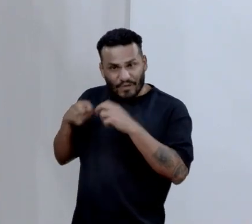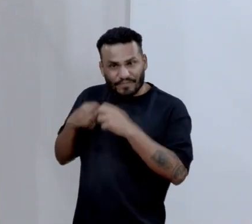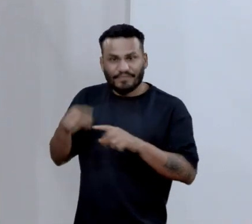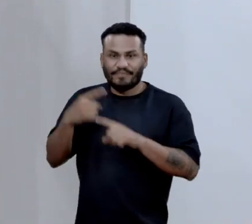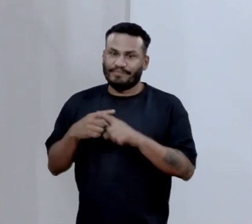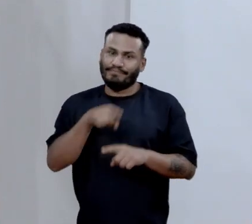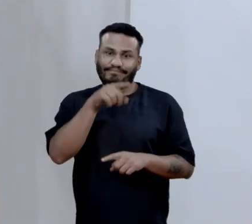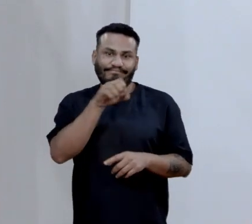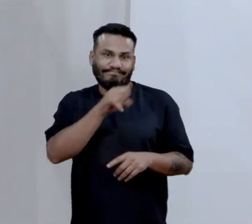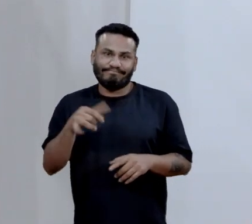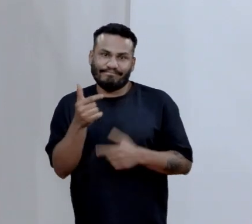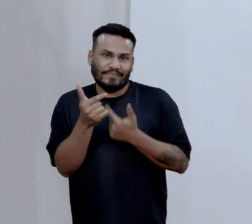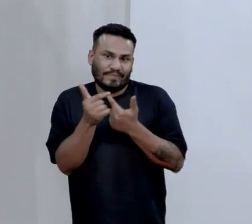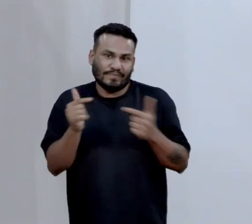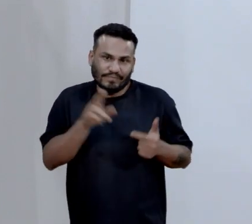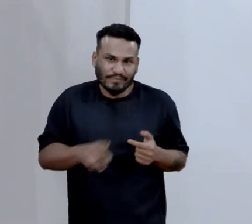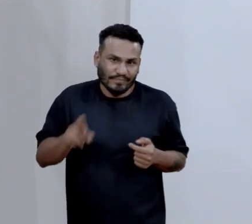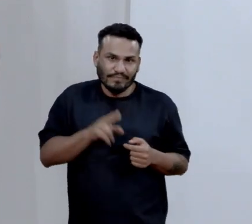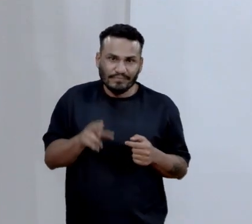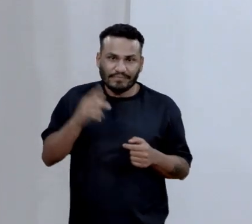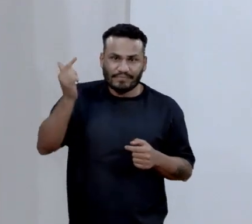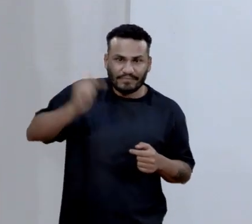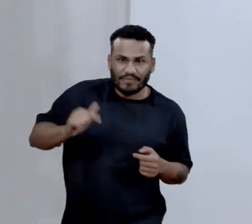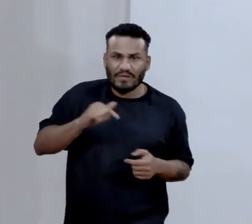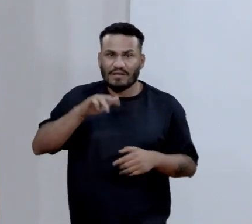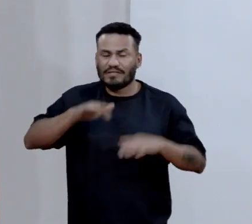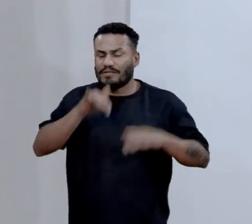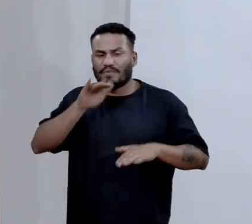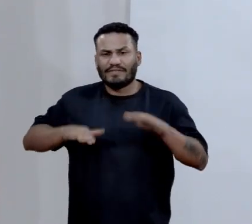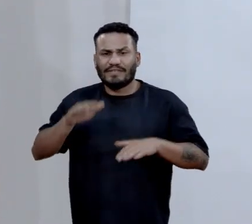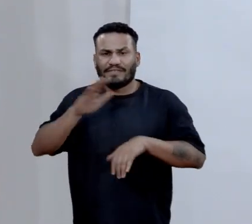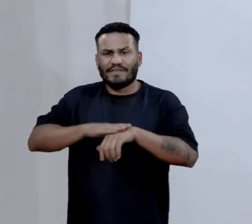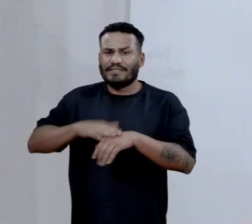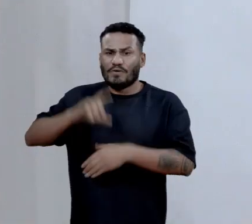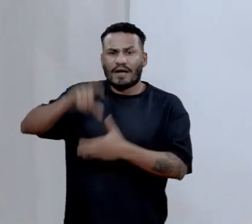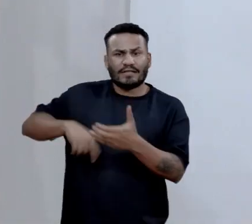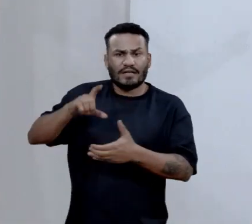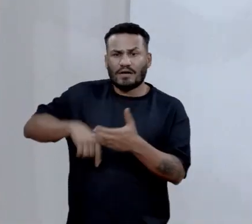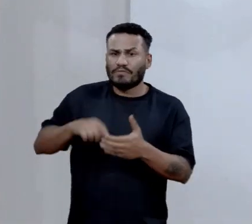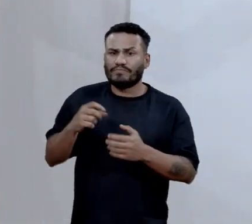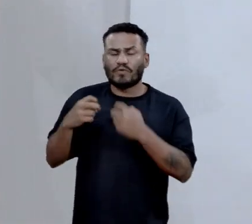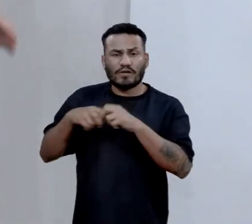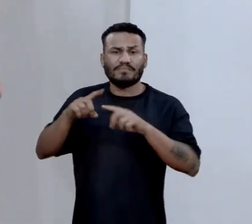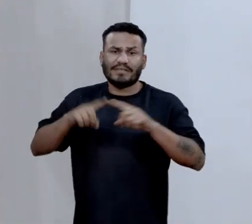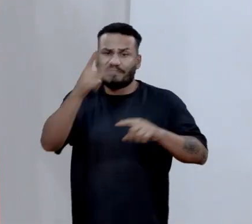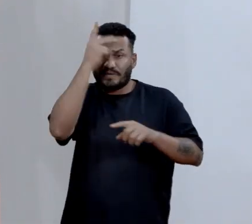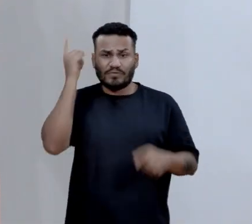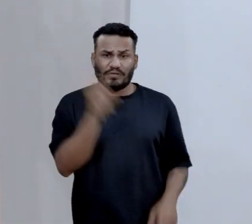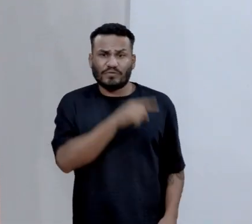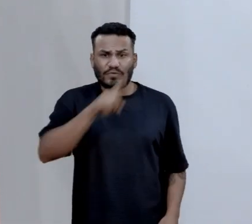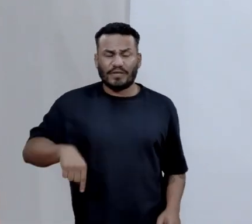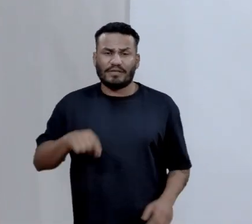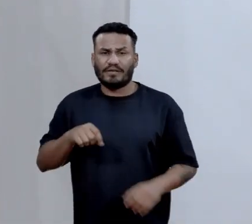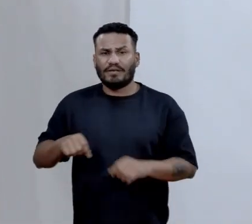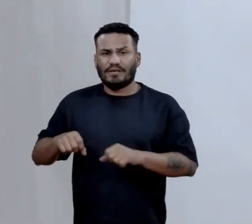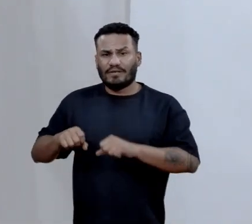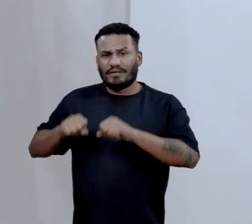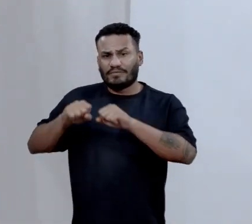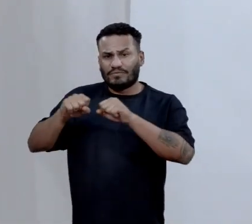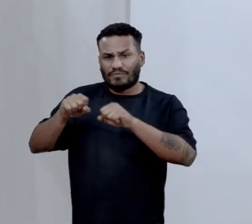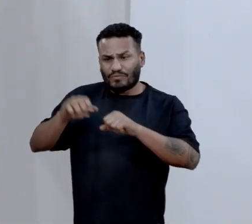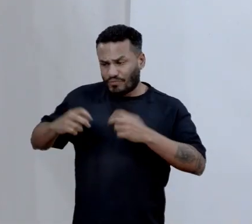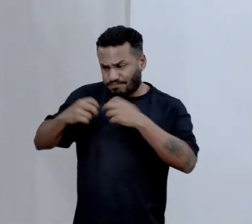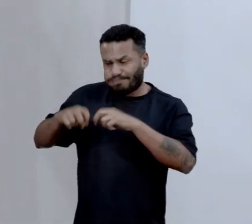quando você não vai usar com recorrência, você nem se dá o trabalho de fazer o cartão Blumob. Mas essas pessoas ficam excluídas do sistema por um